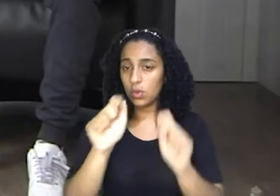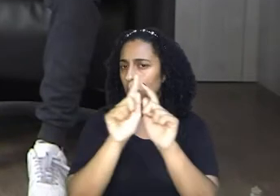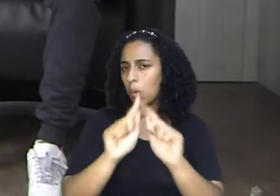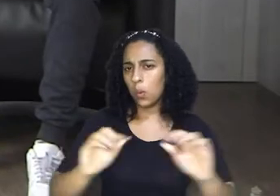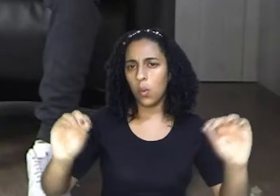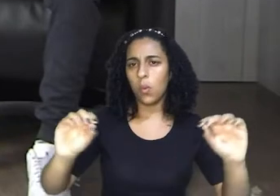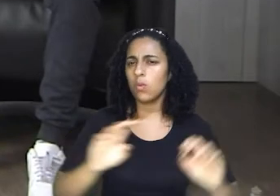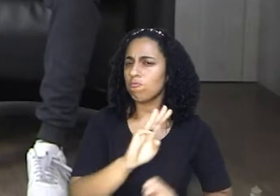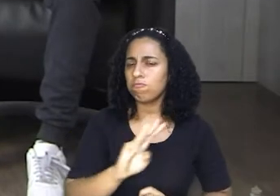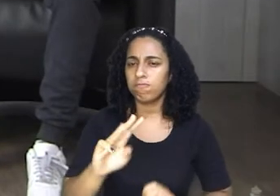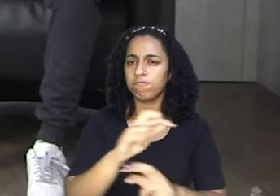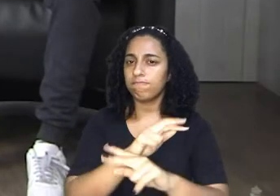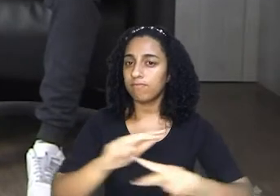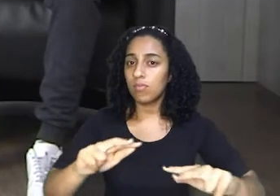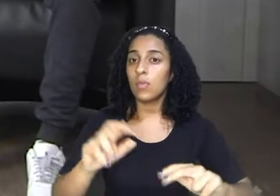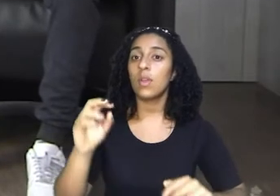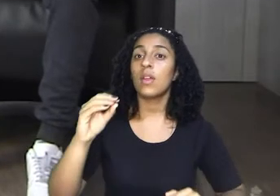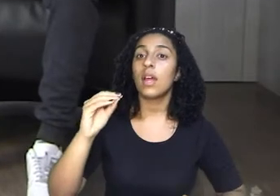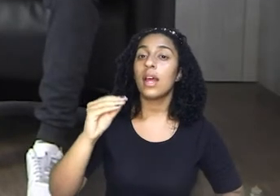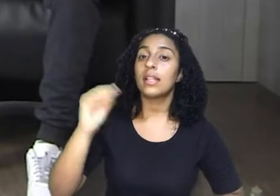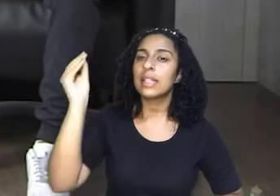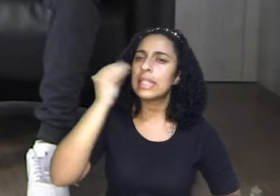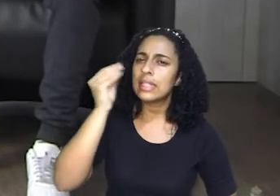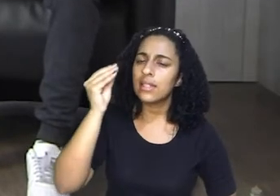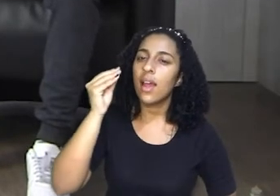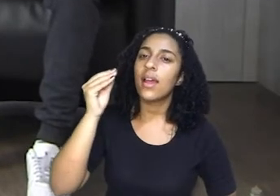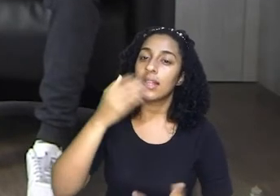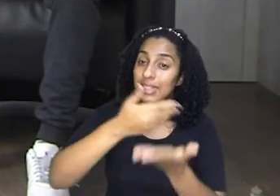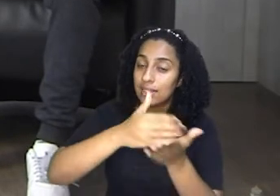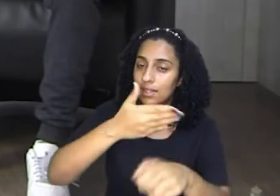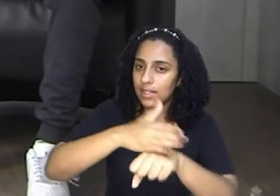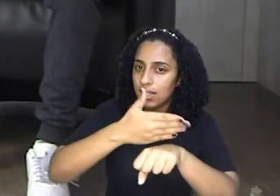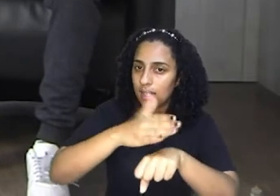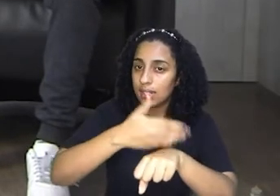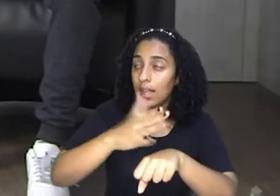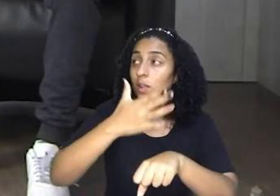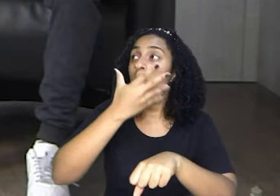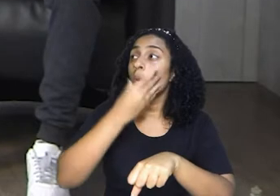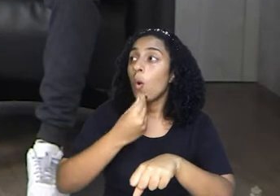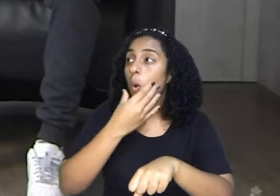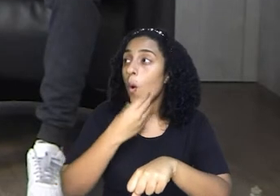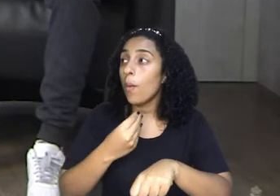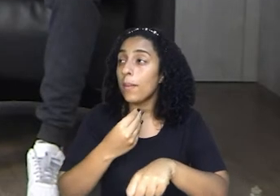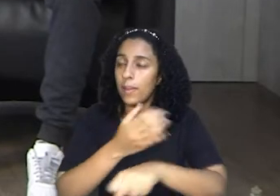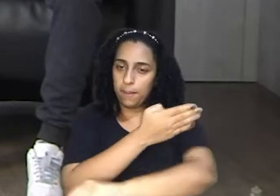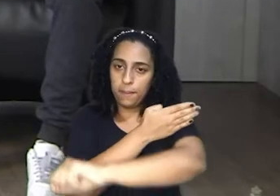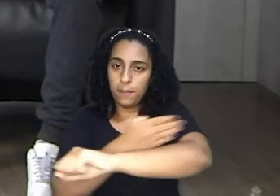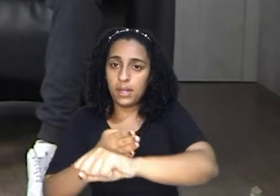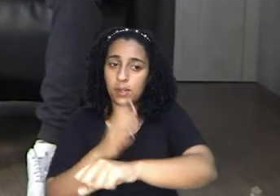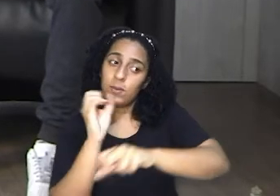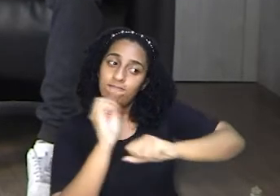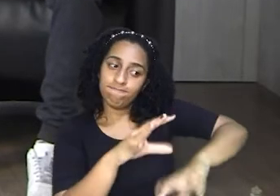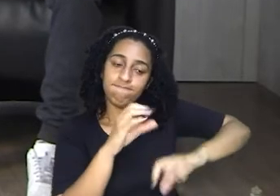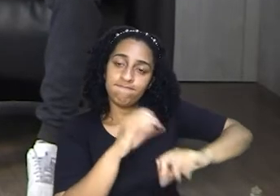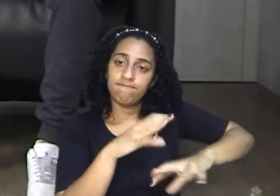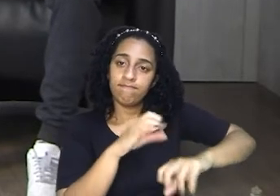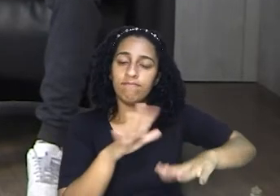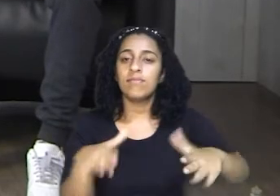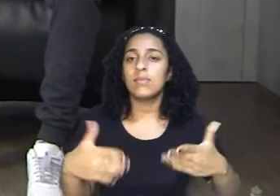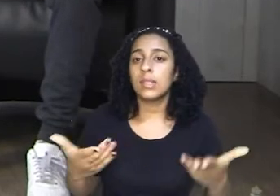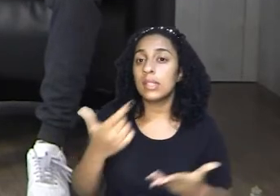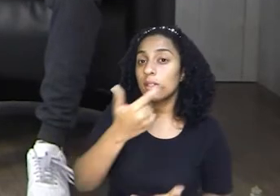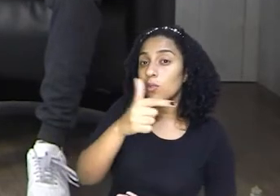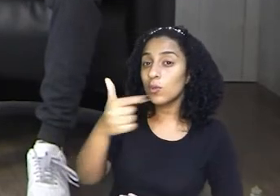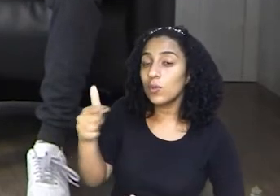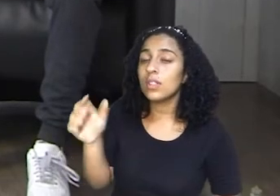Amazônia eles são treinados basicamente por homens brancos homens brancos então eles não tem